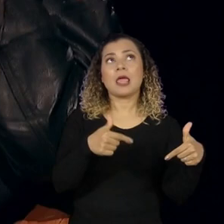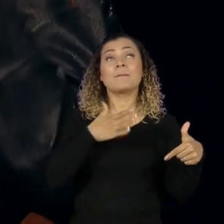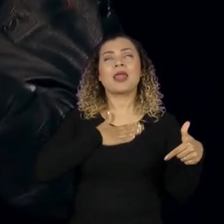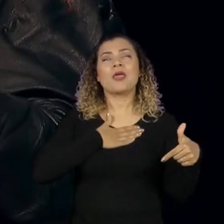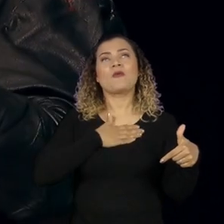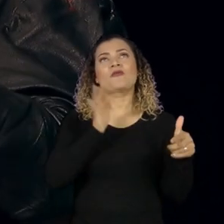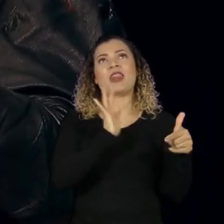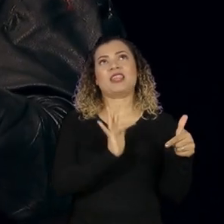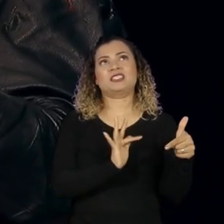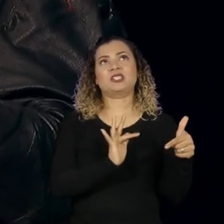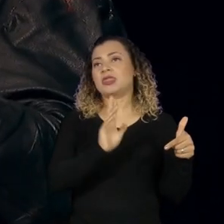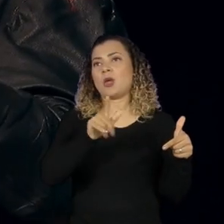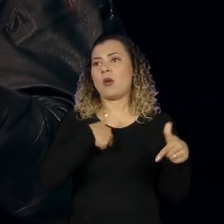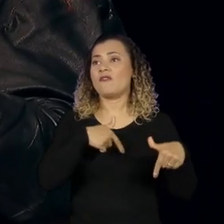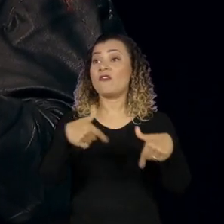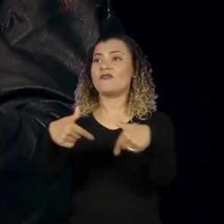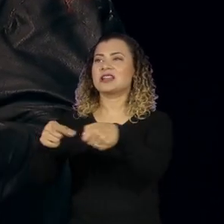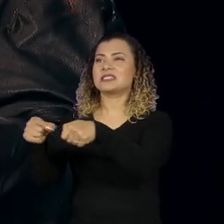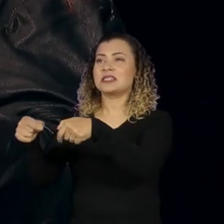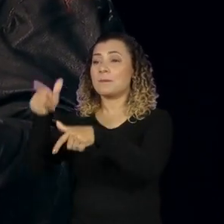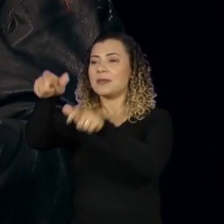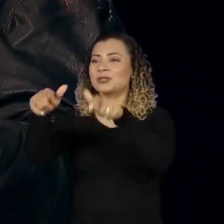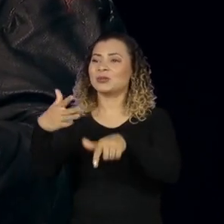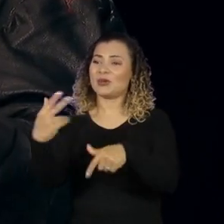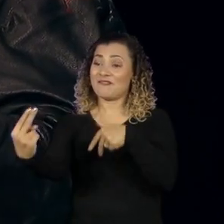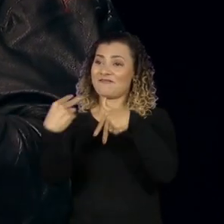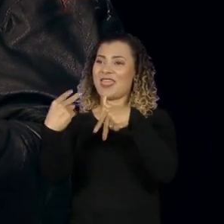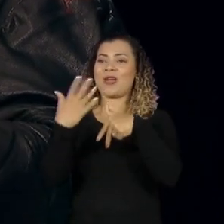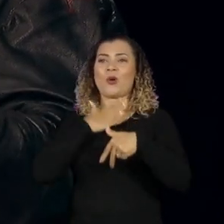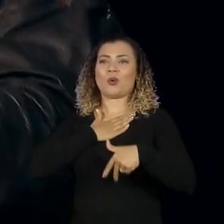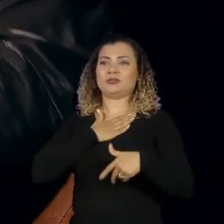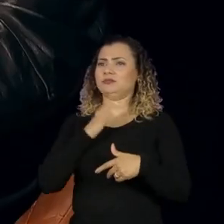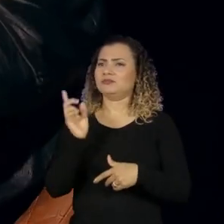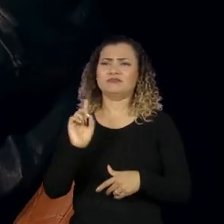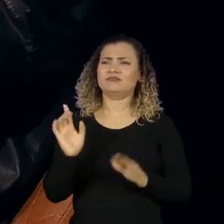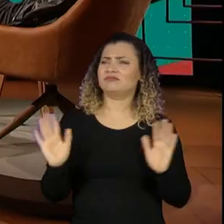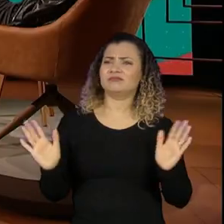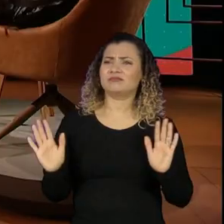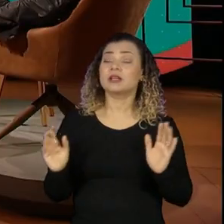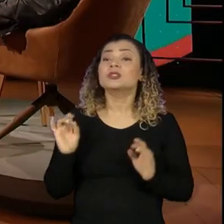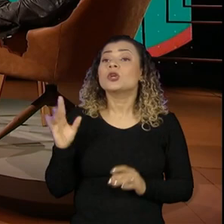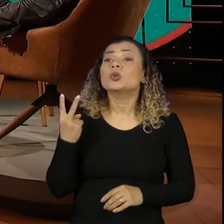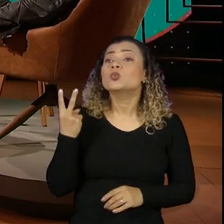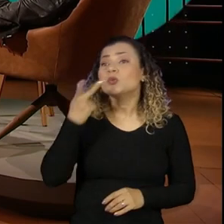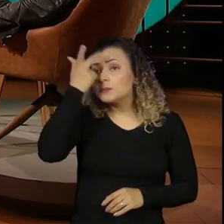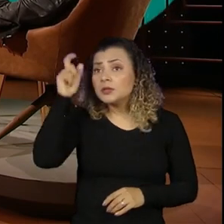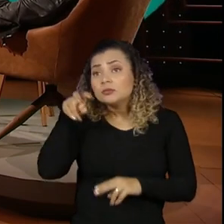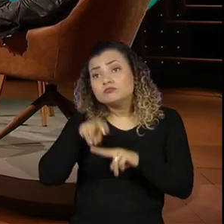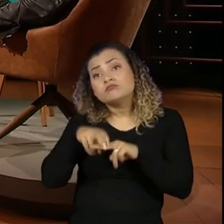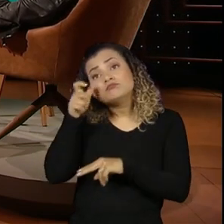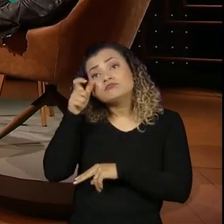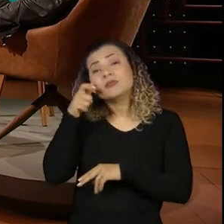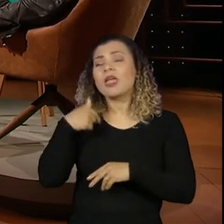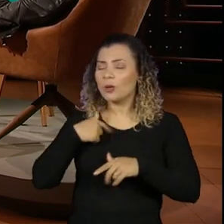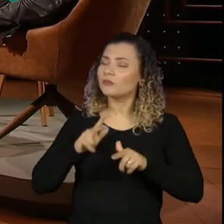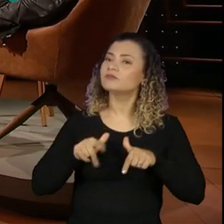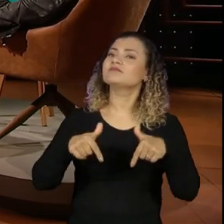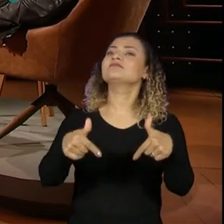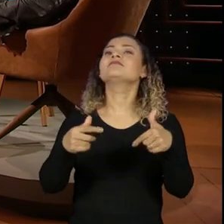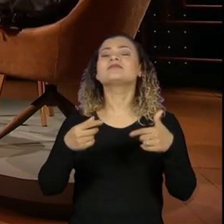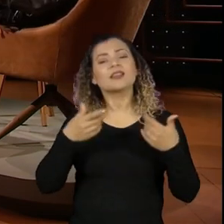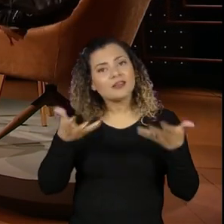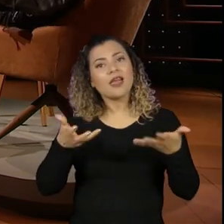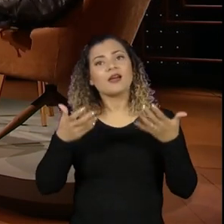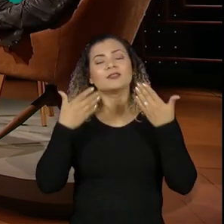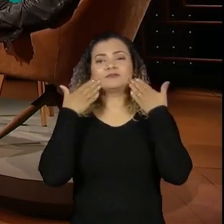sentir bem de ter falado isso nesse momento, etc. Mesmo que tenha duas pessoas na plateia só, não tem problema, eu quero